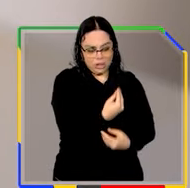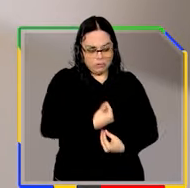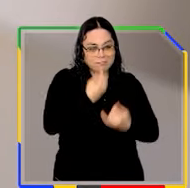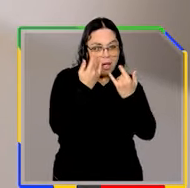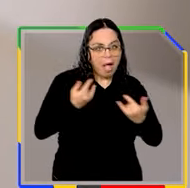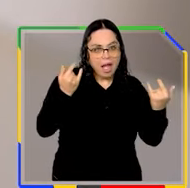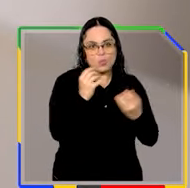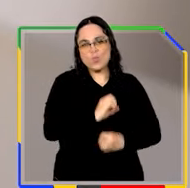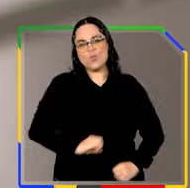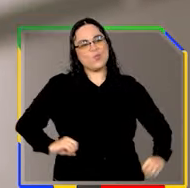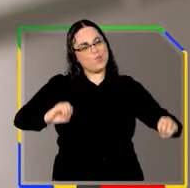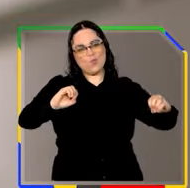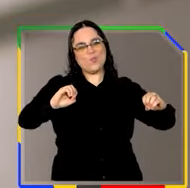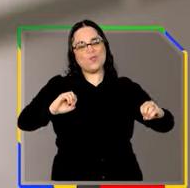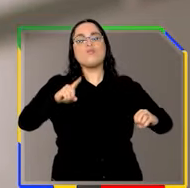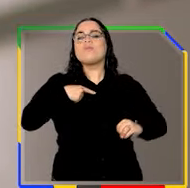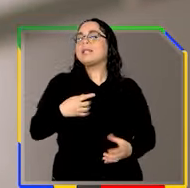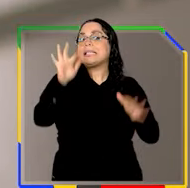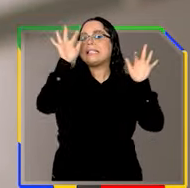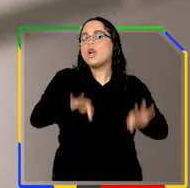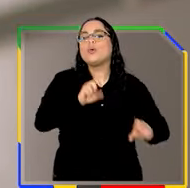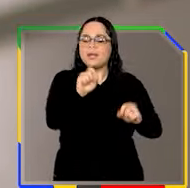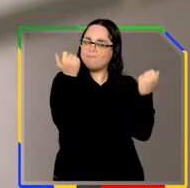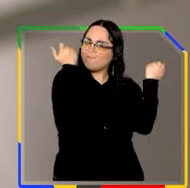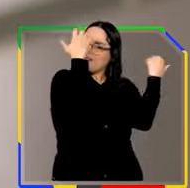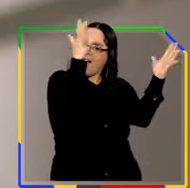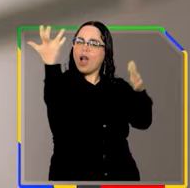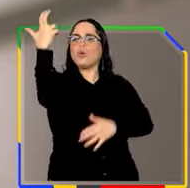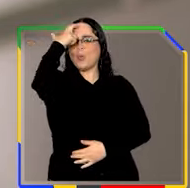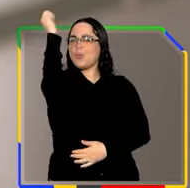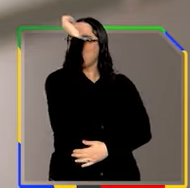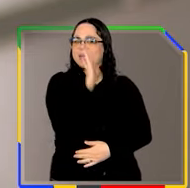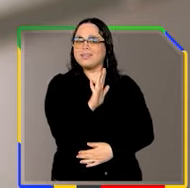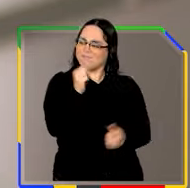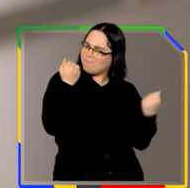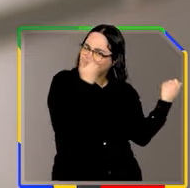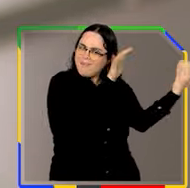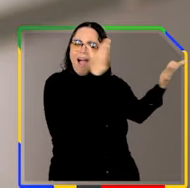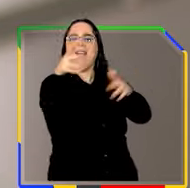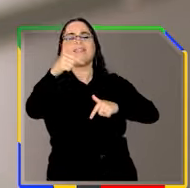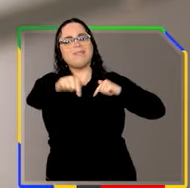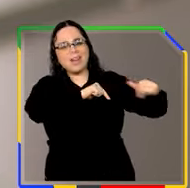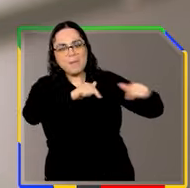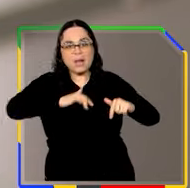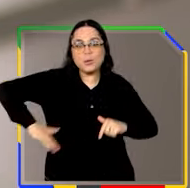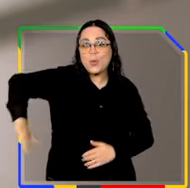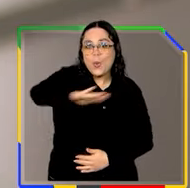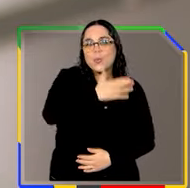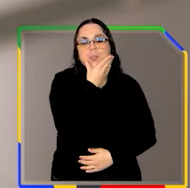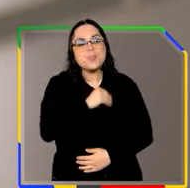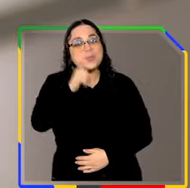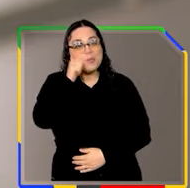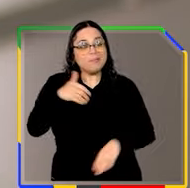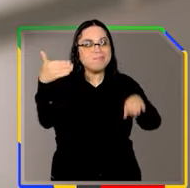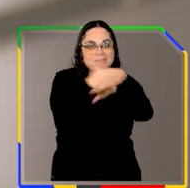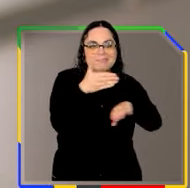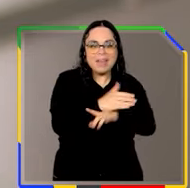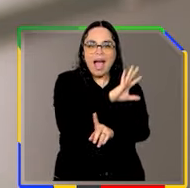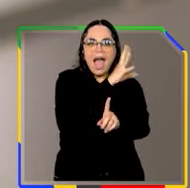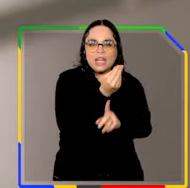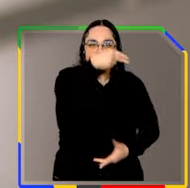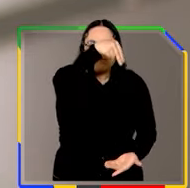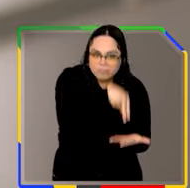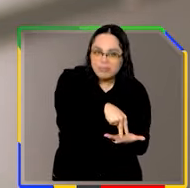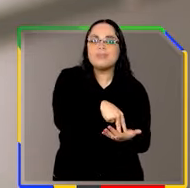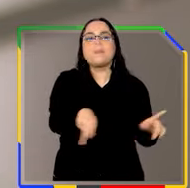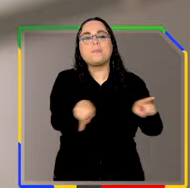a arte para nos encantar? Quero terminar com um grande Viva Cultura Brasileira. Viva os trabalhadores e trabalhadoras que fazem a